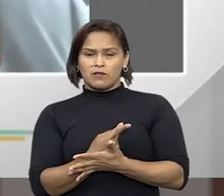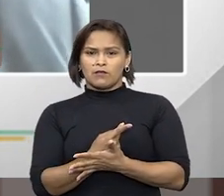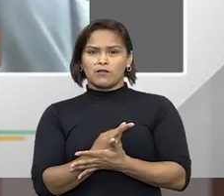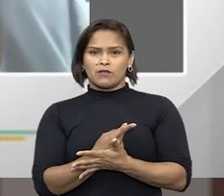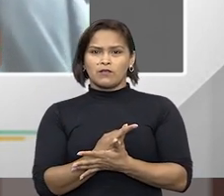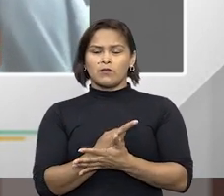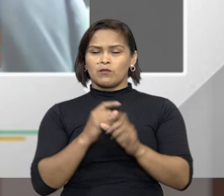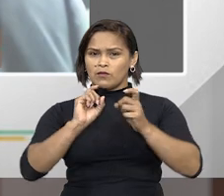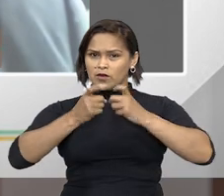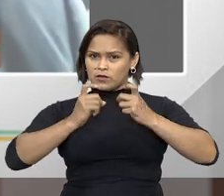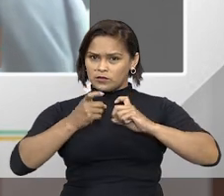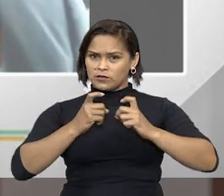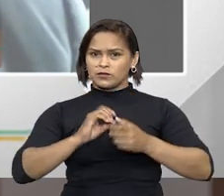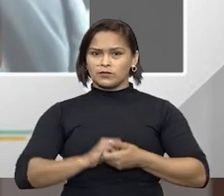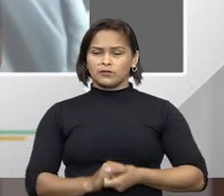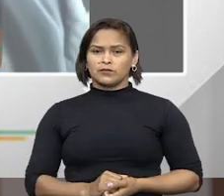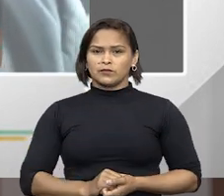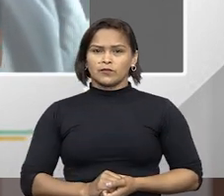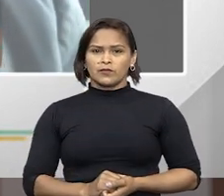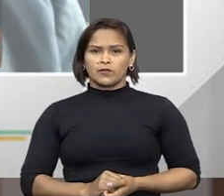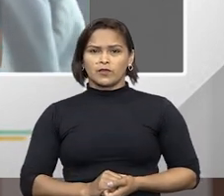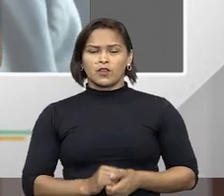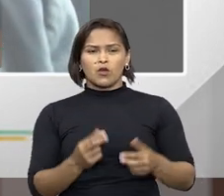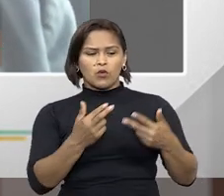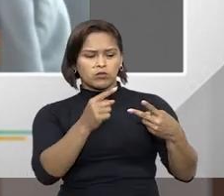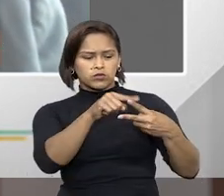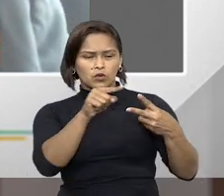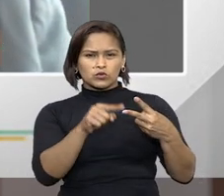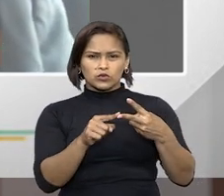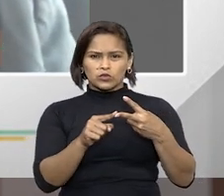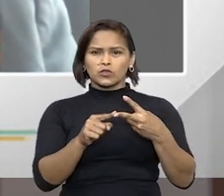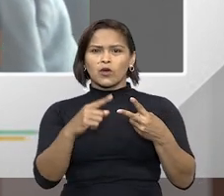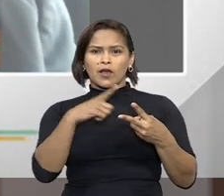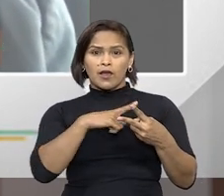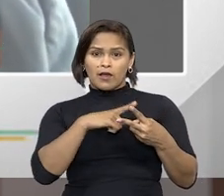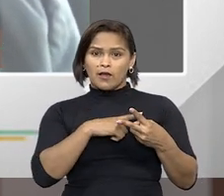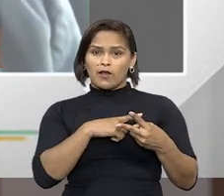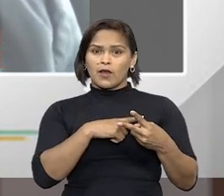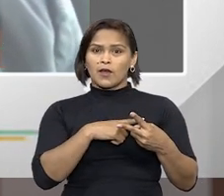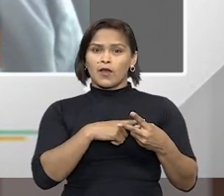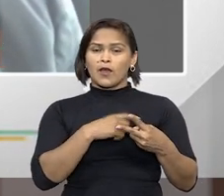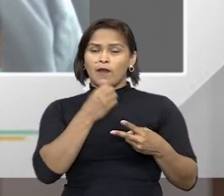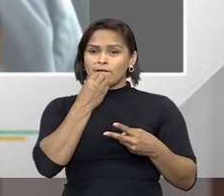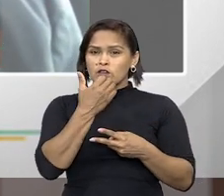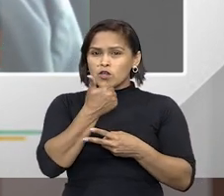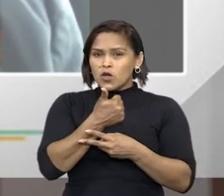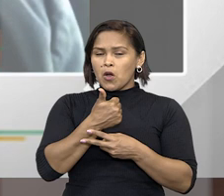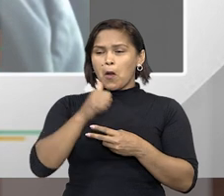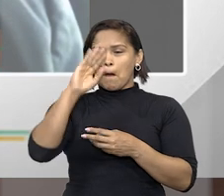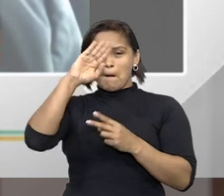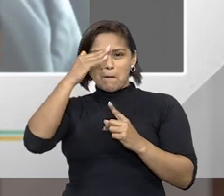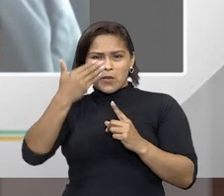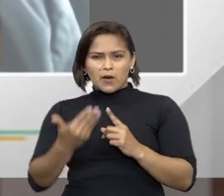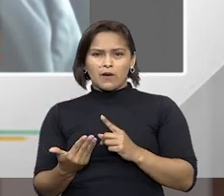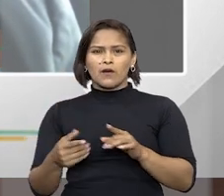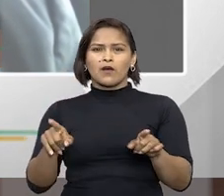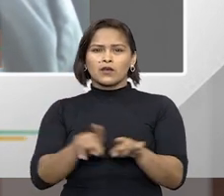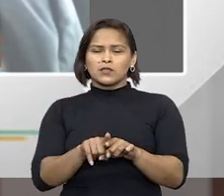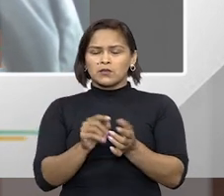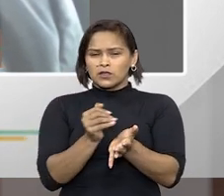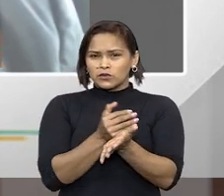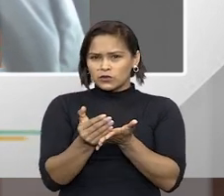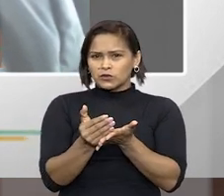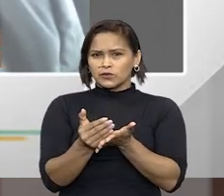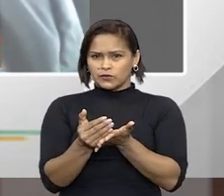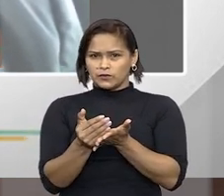administrativa. Com esses dois instrumentos, ficam prestigiados os princípios